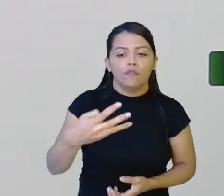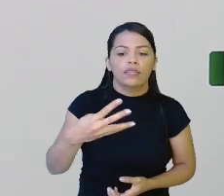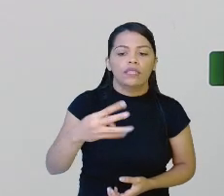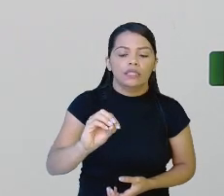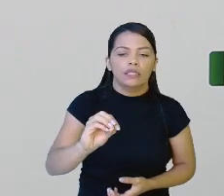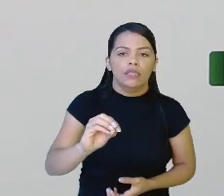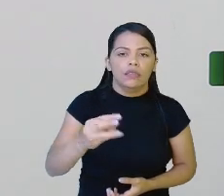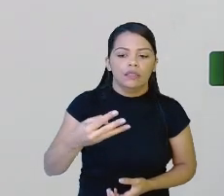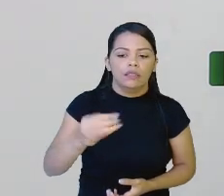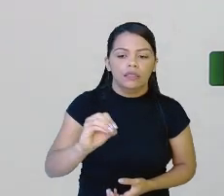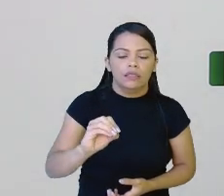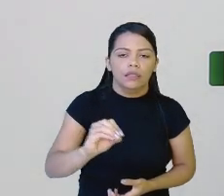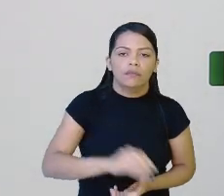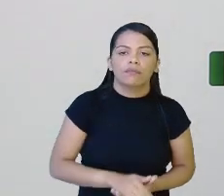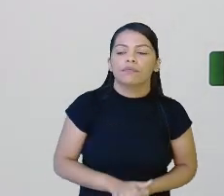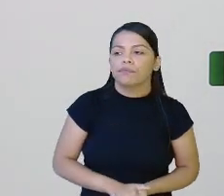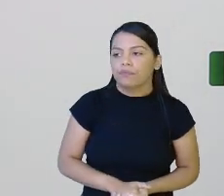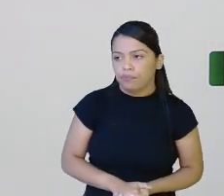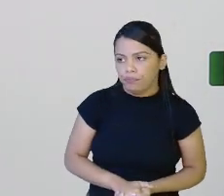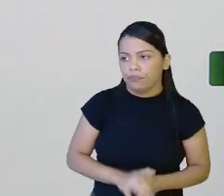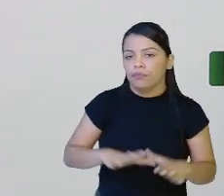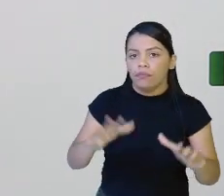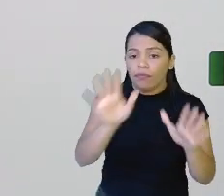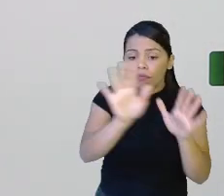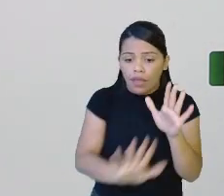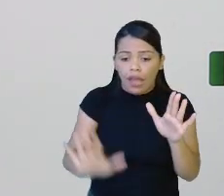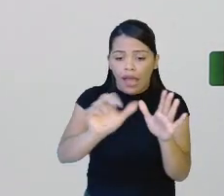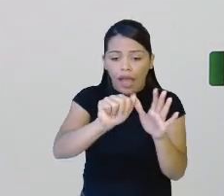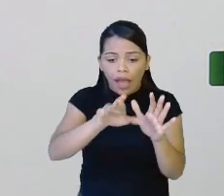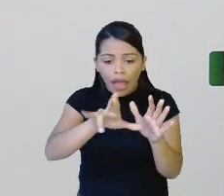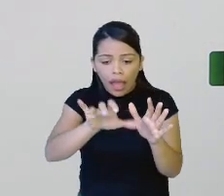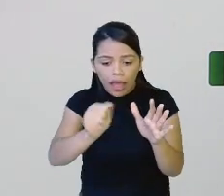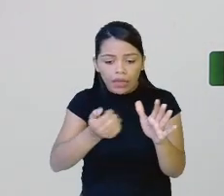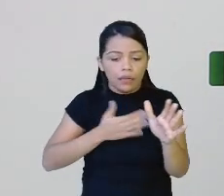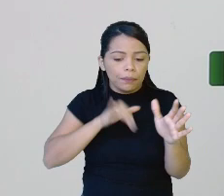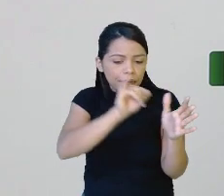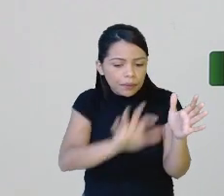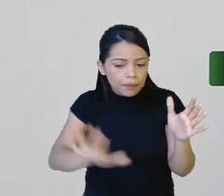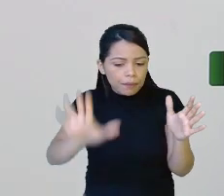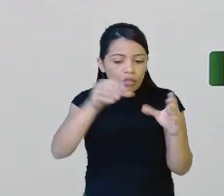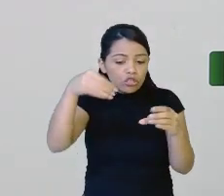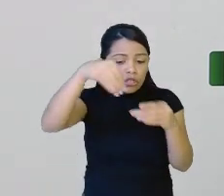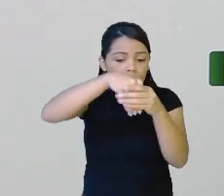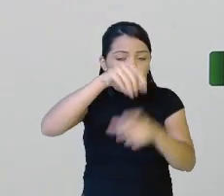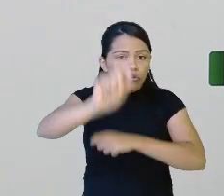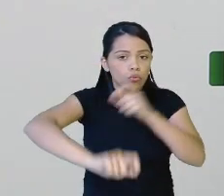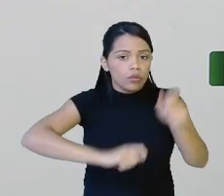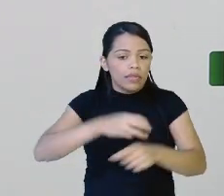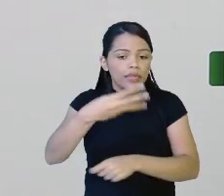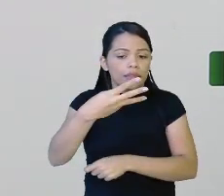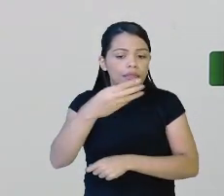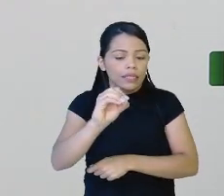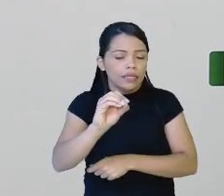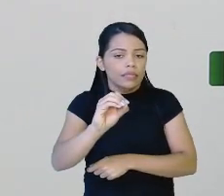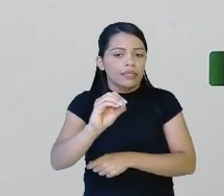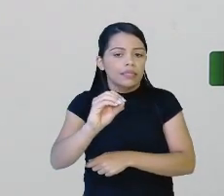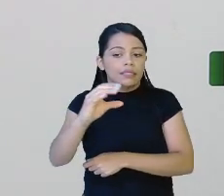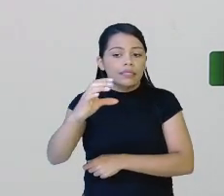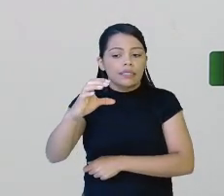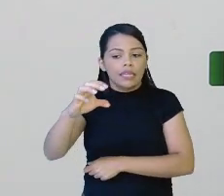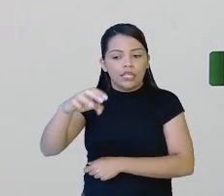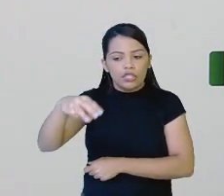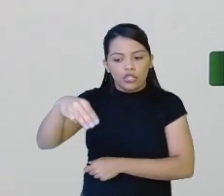a área dessa minha figura será 30 centímetros.